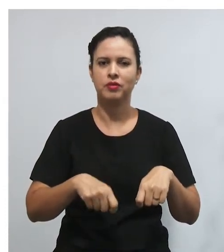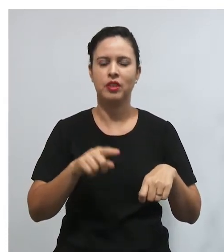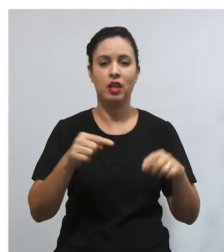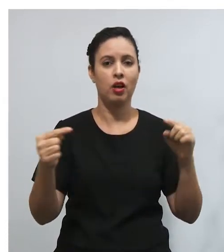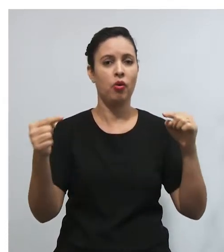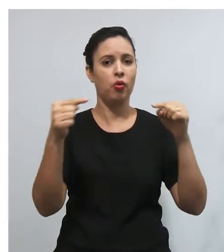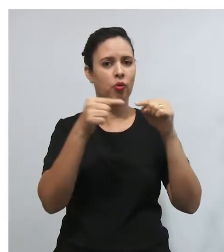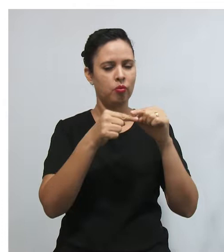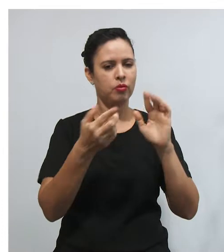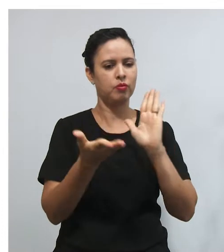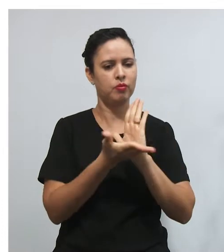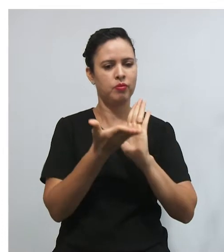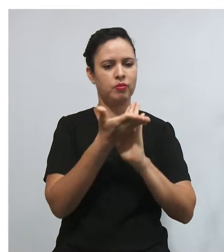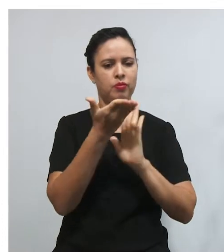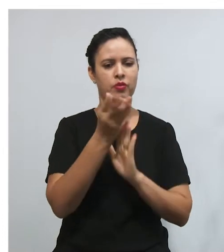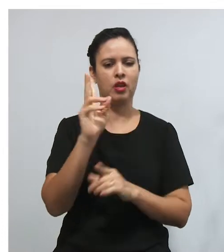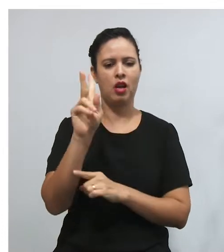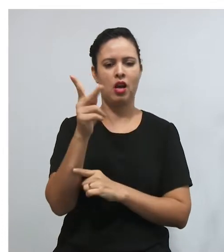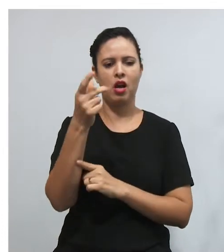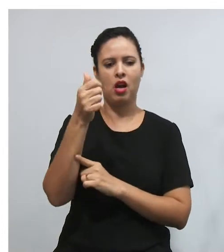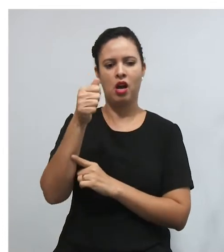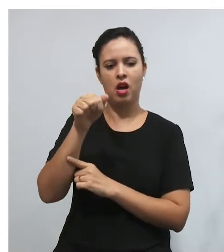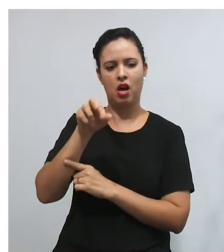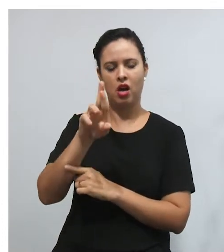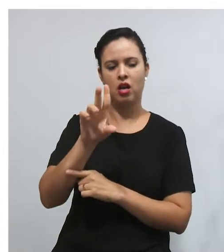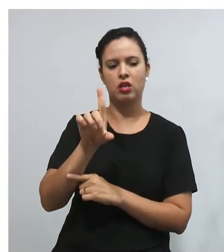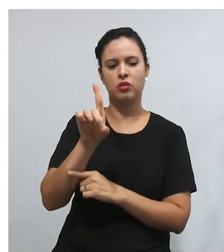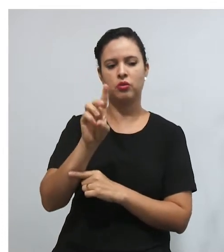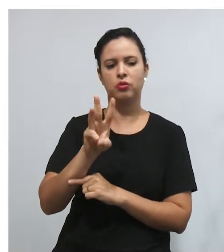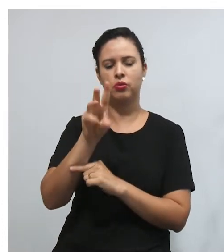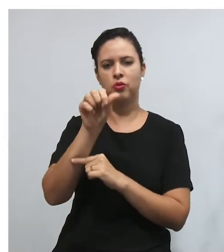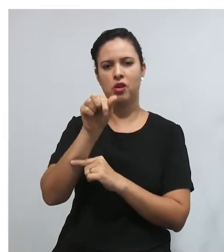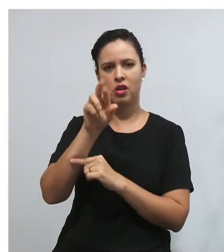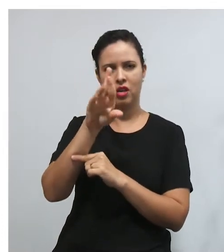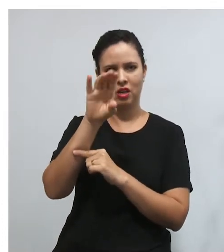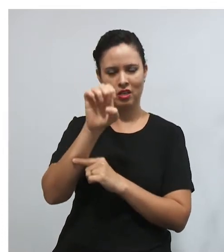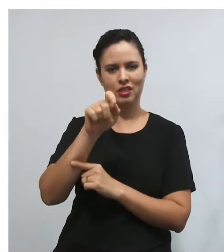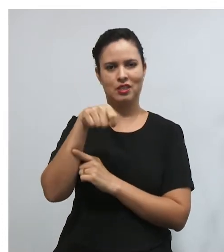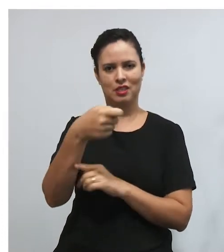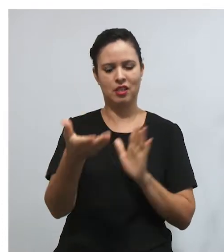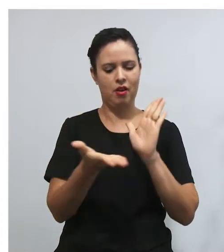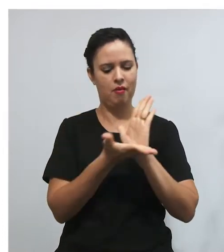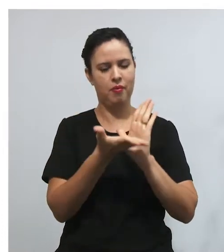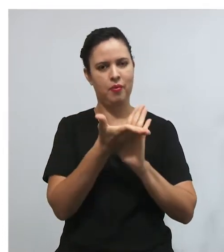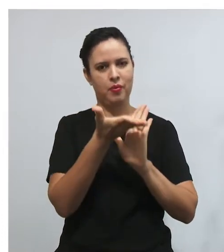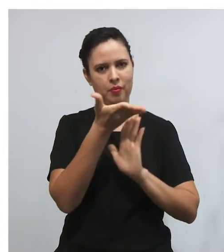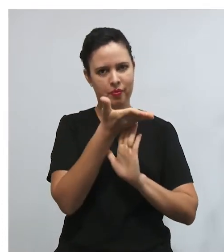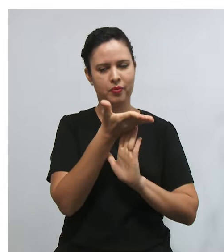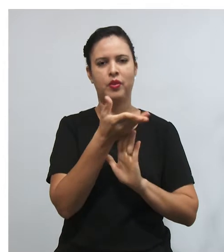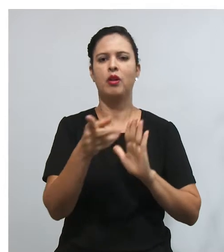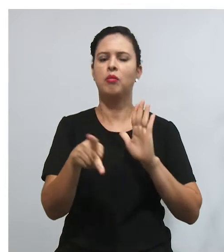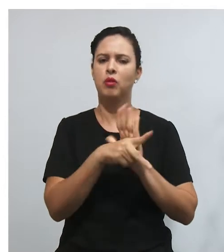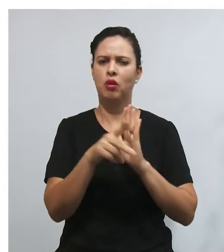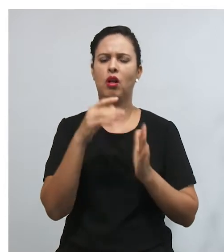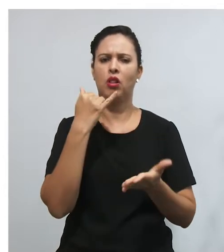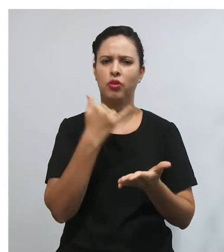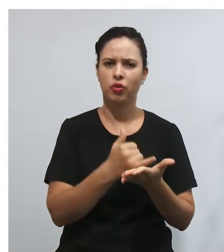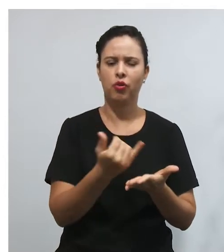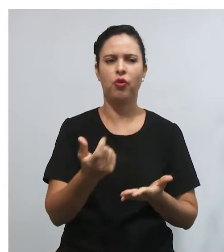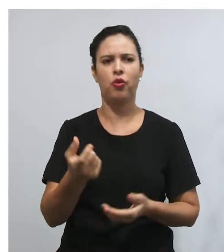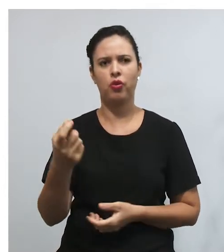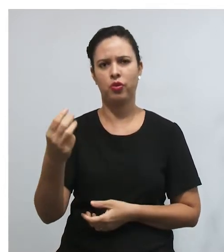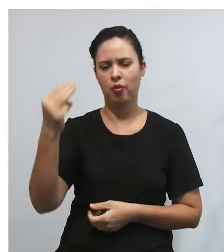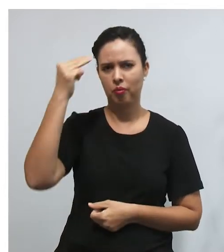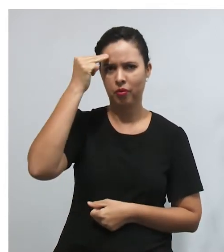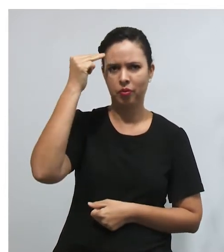ser classificado como hardware. Então, é a parte física do computador, são a parte eletrônica, a parte de